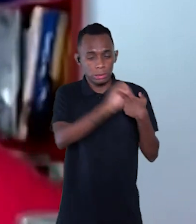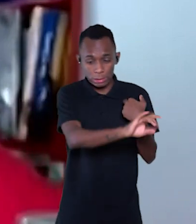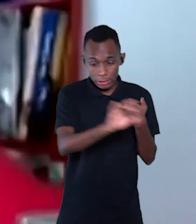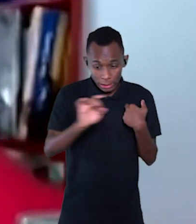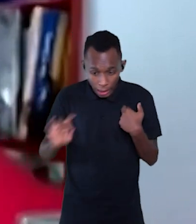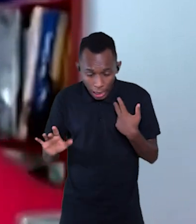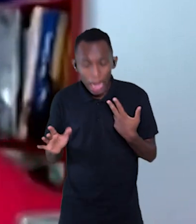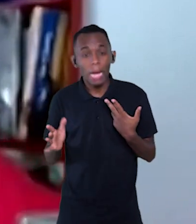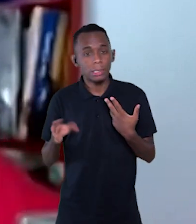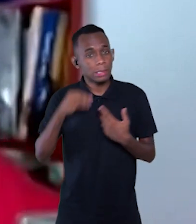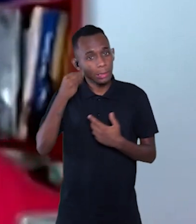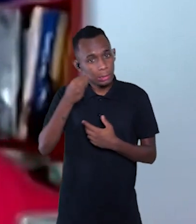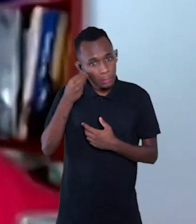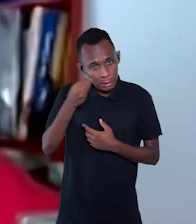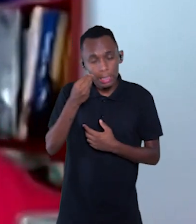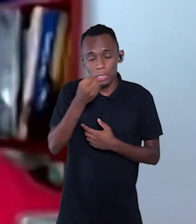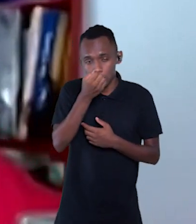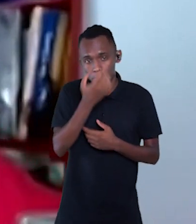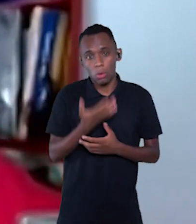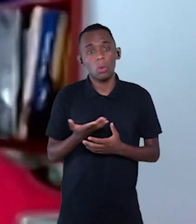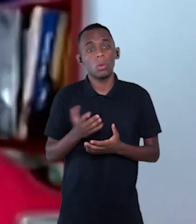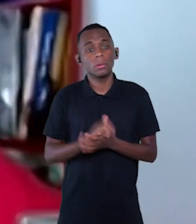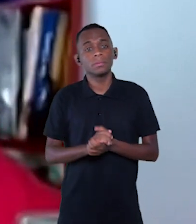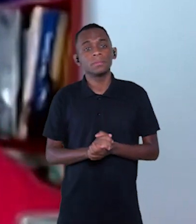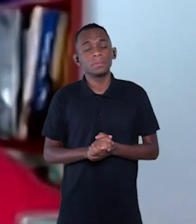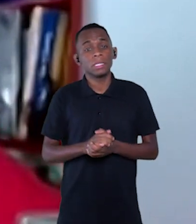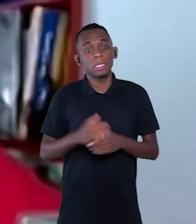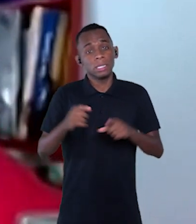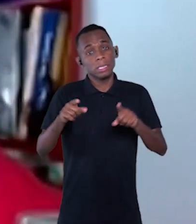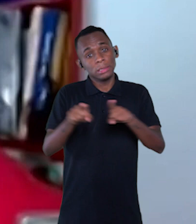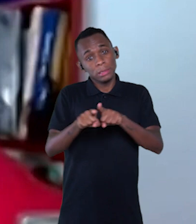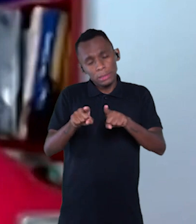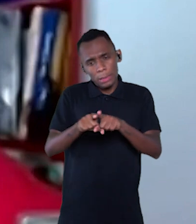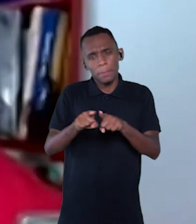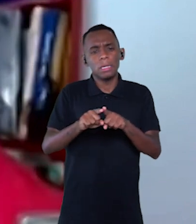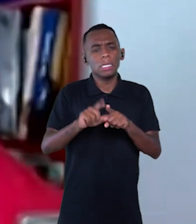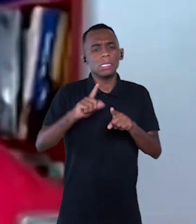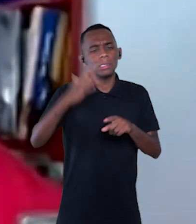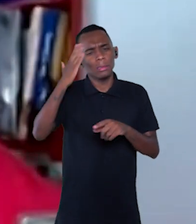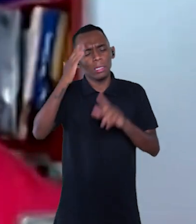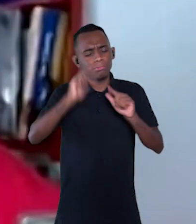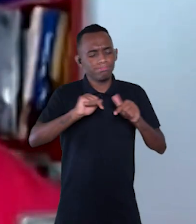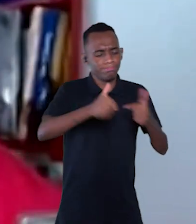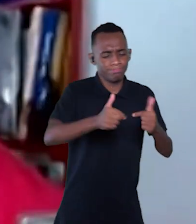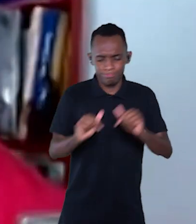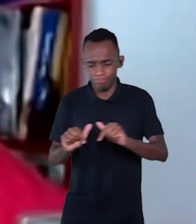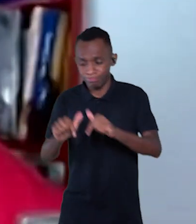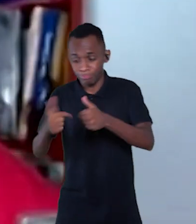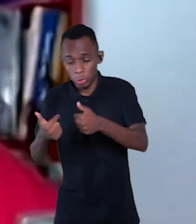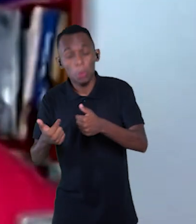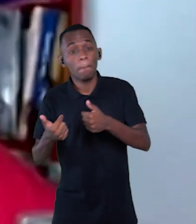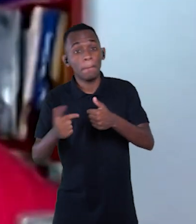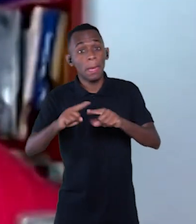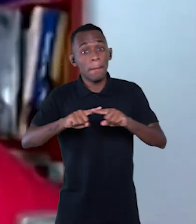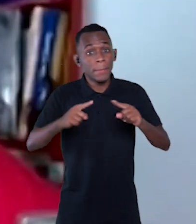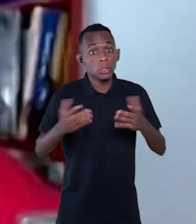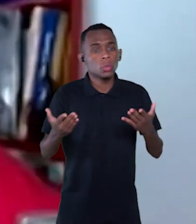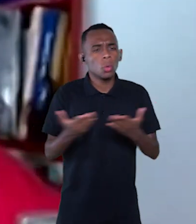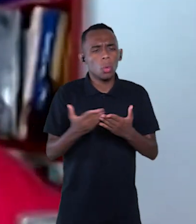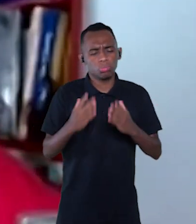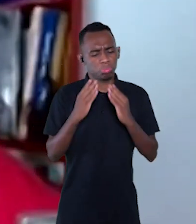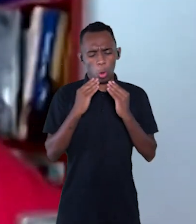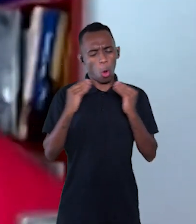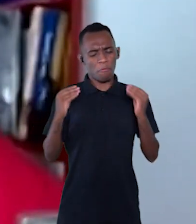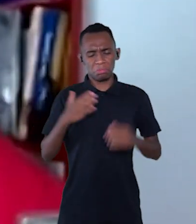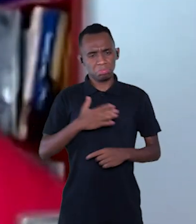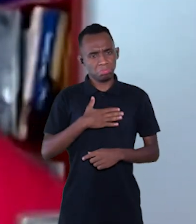que vai haver momentos onde quando eu vou me dedicar mais a uma coisa ou a outra, mas hoje isso é